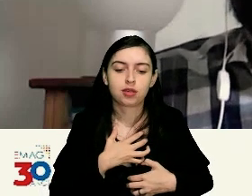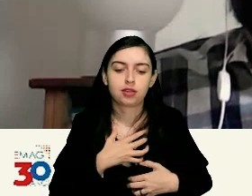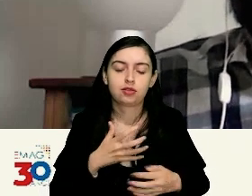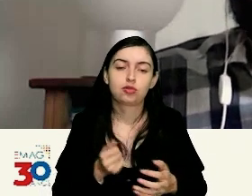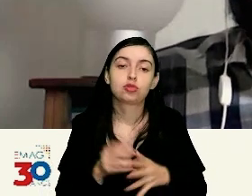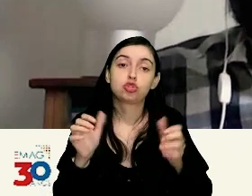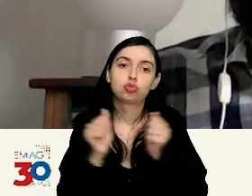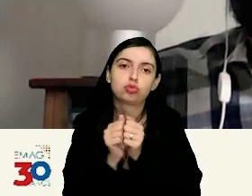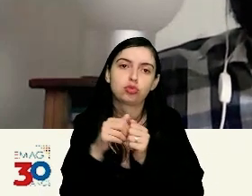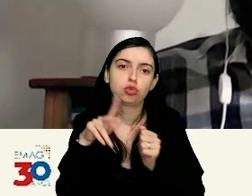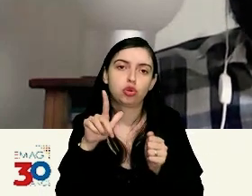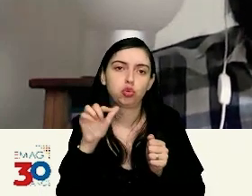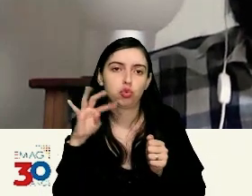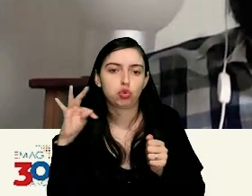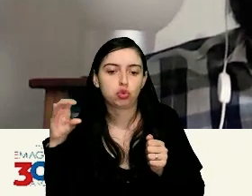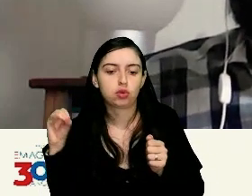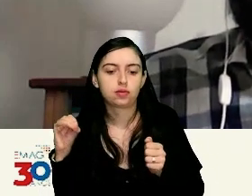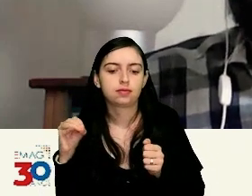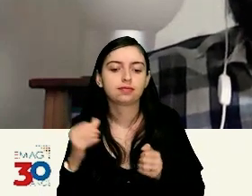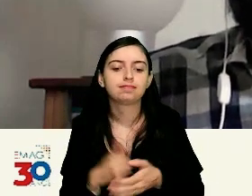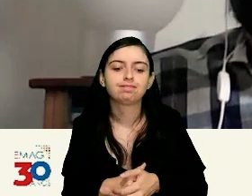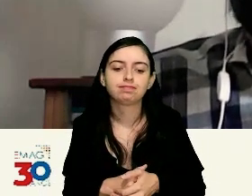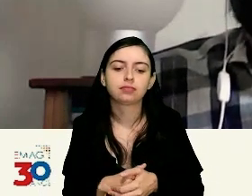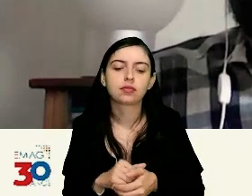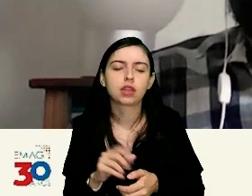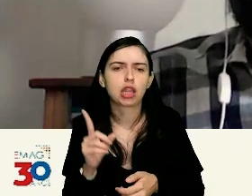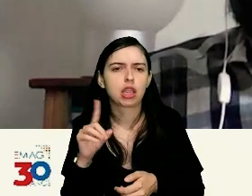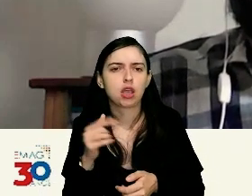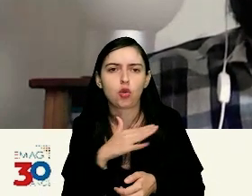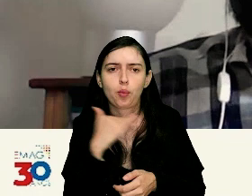E vejam aqui, o luto não somente de morte e morrida,